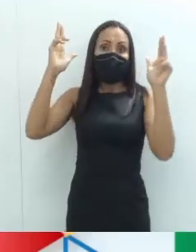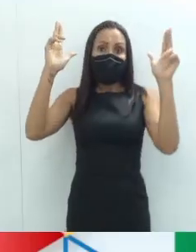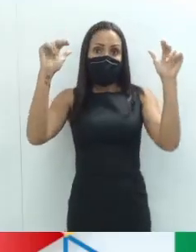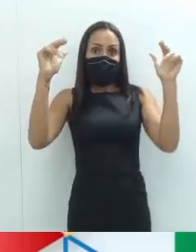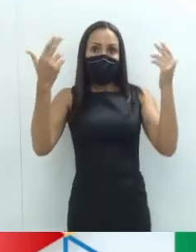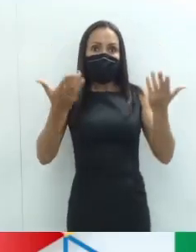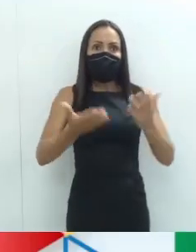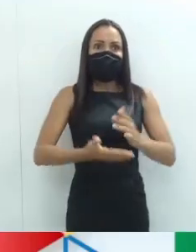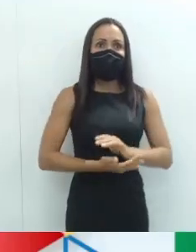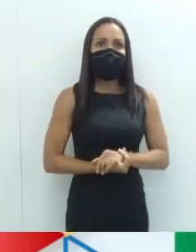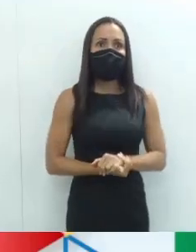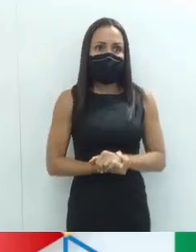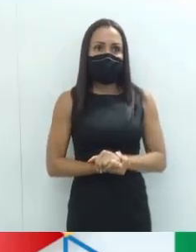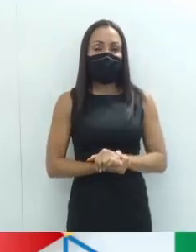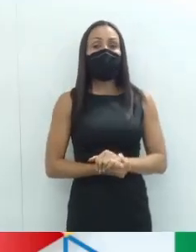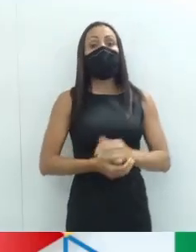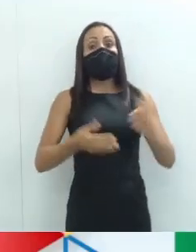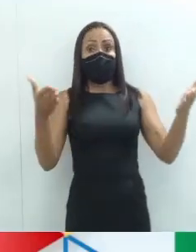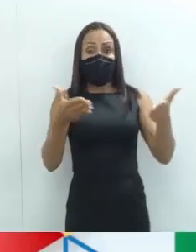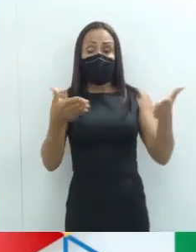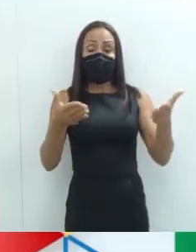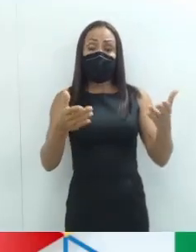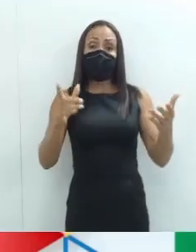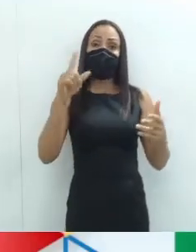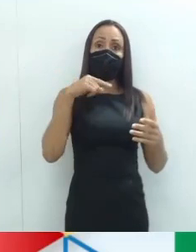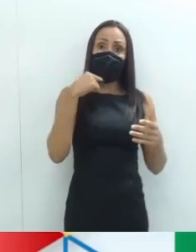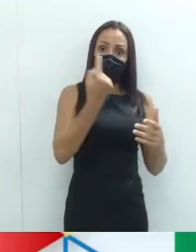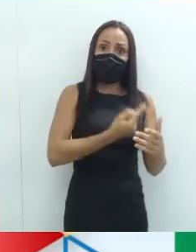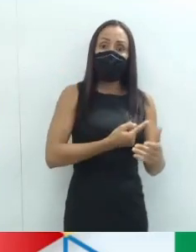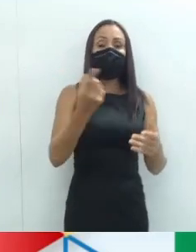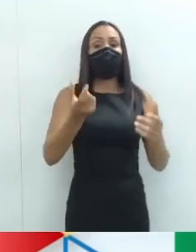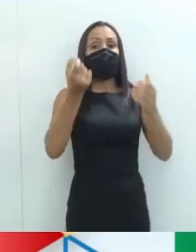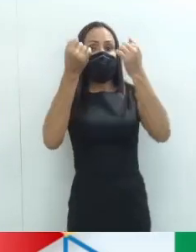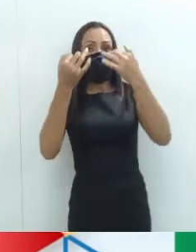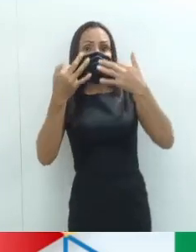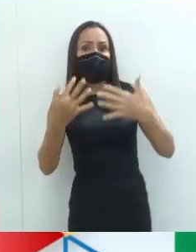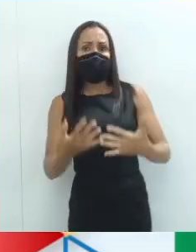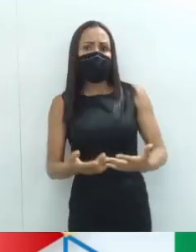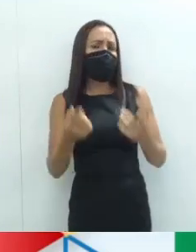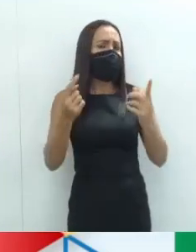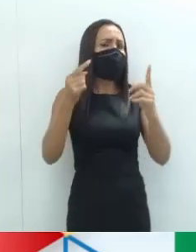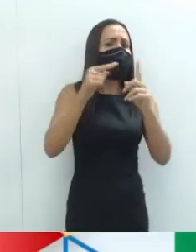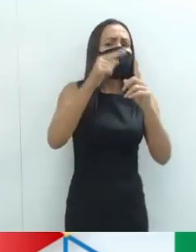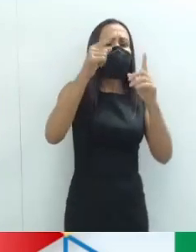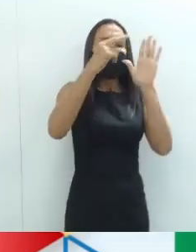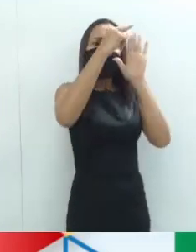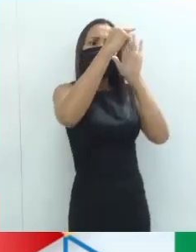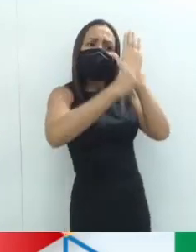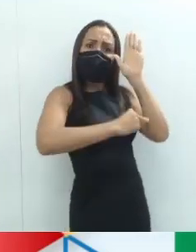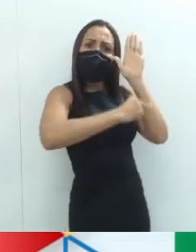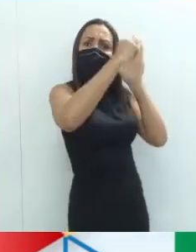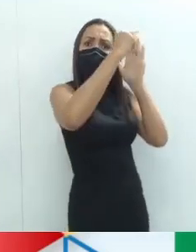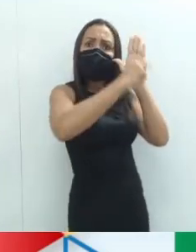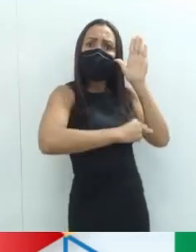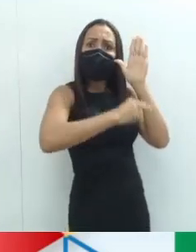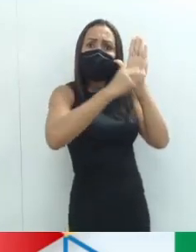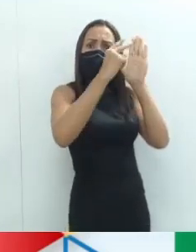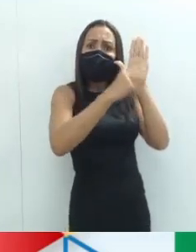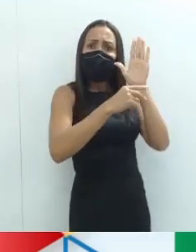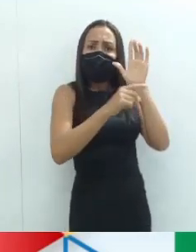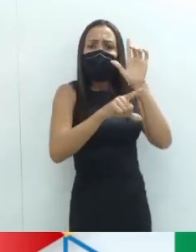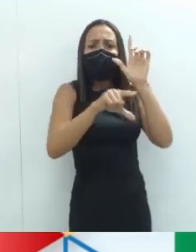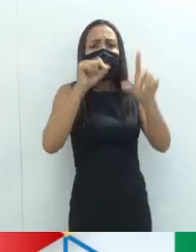hoje. Na aula de hoje, vamos trabalhar a finalidade da leitura, a seleção